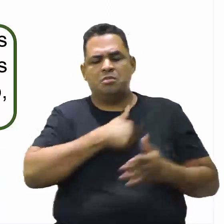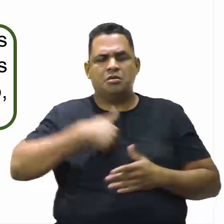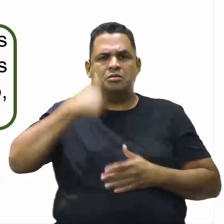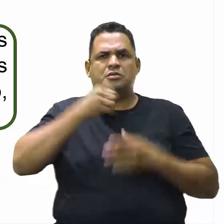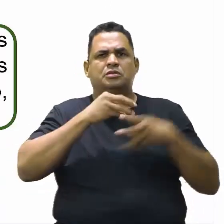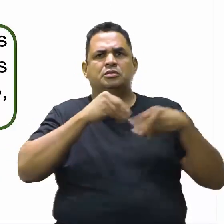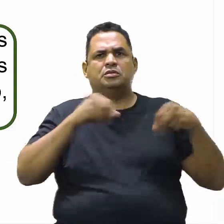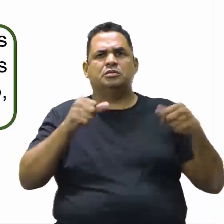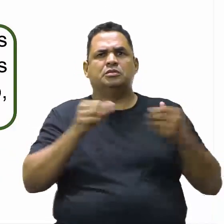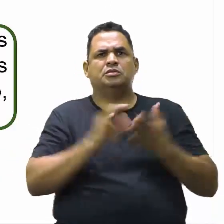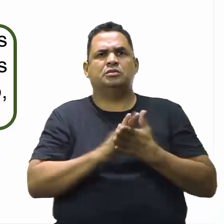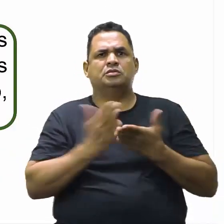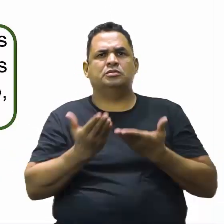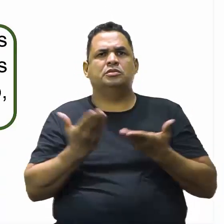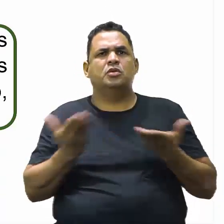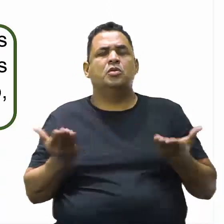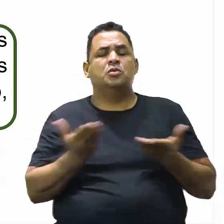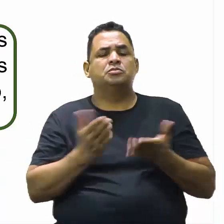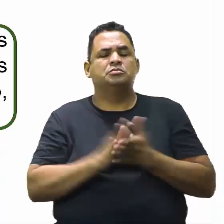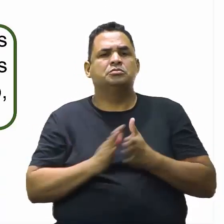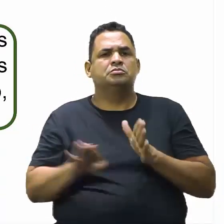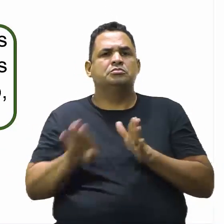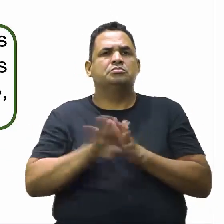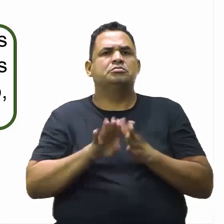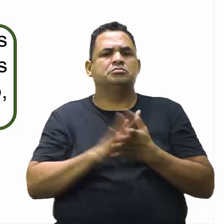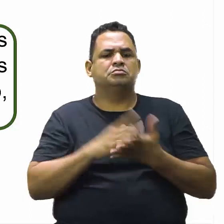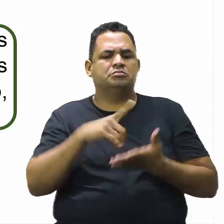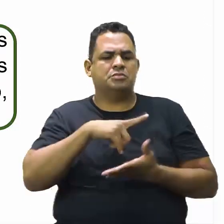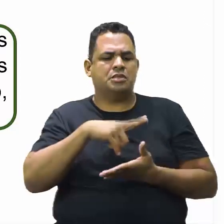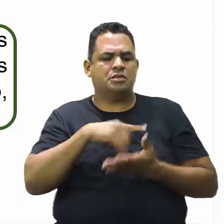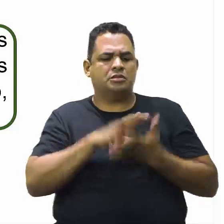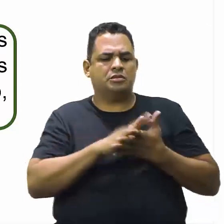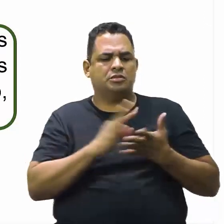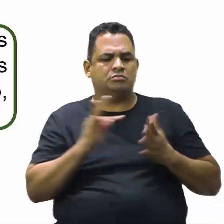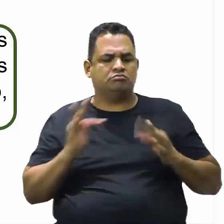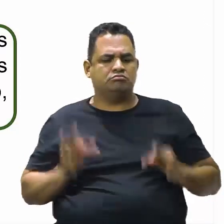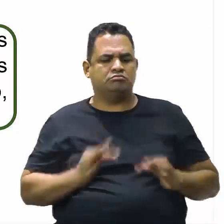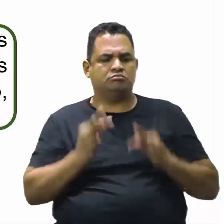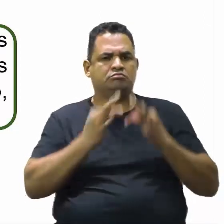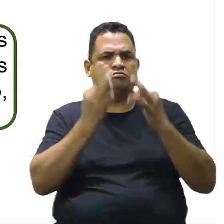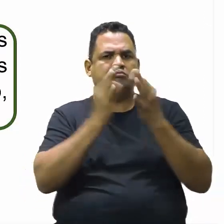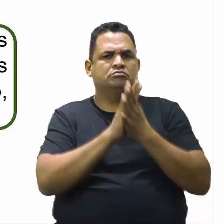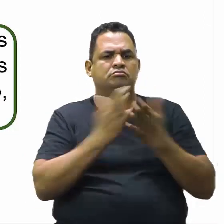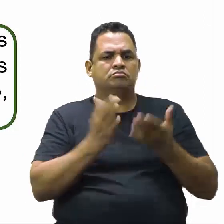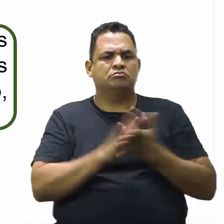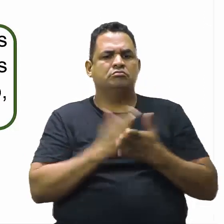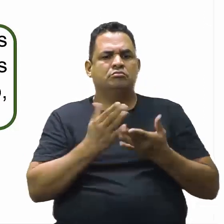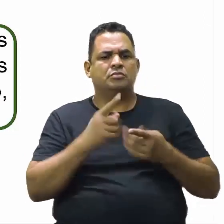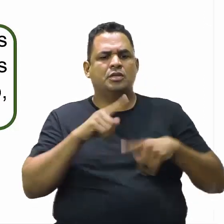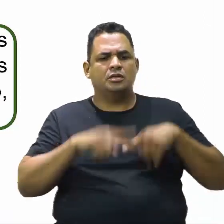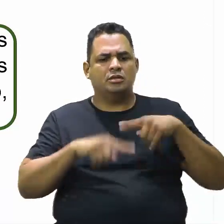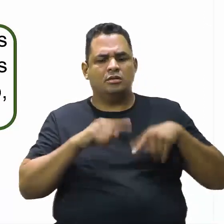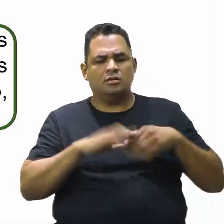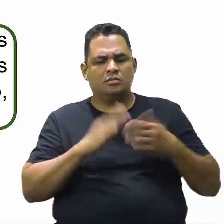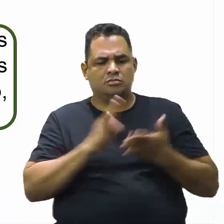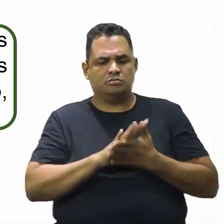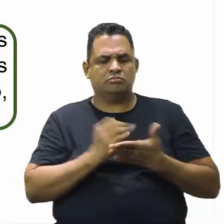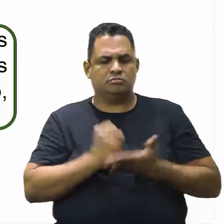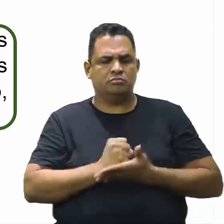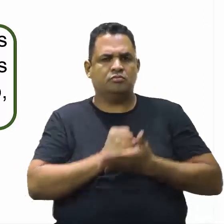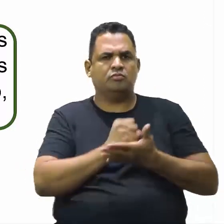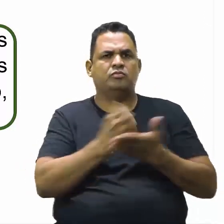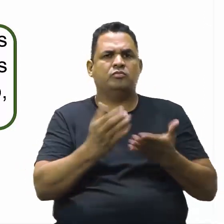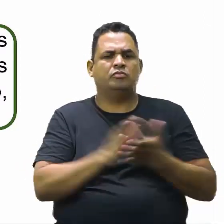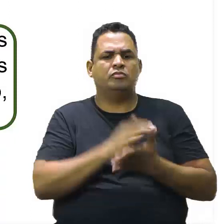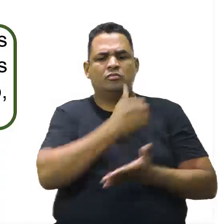vocês que na chegada nem todos tinham técnica, nem todos tinham subsídios para a questão